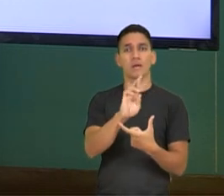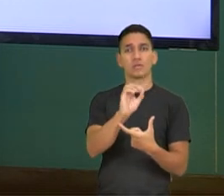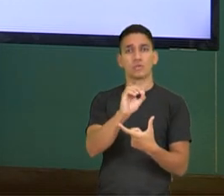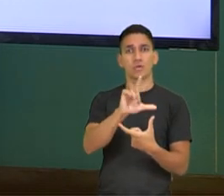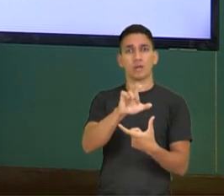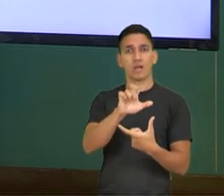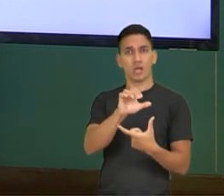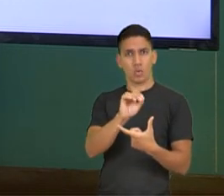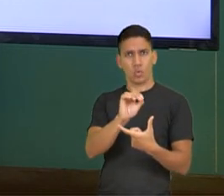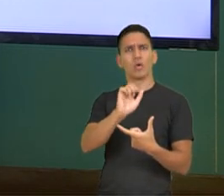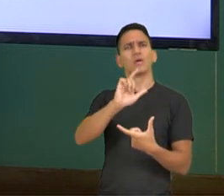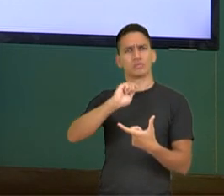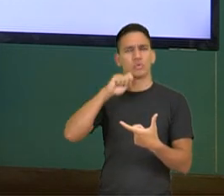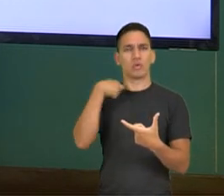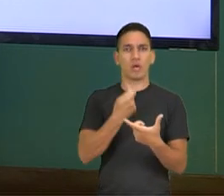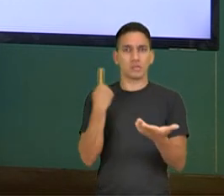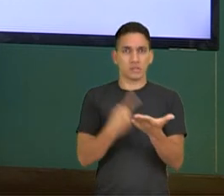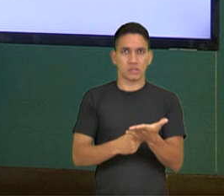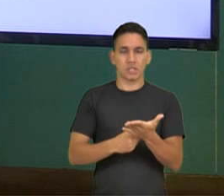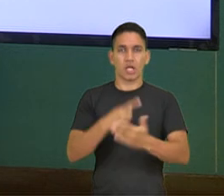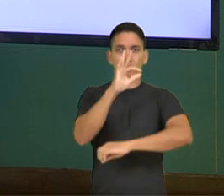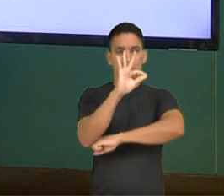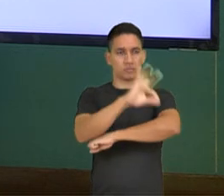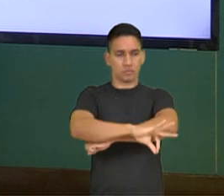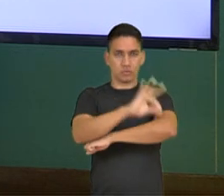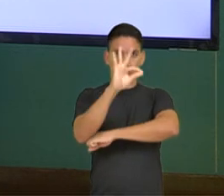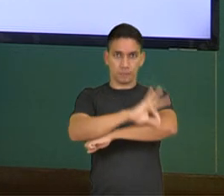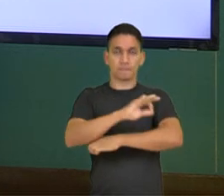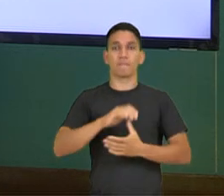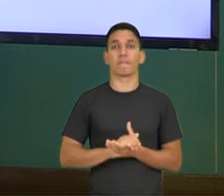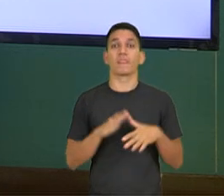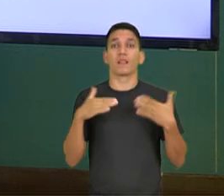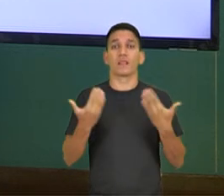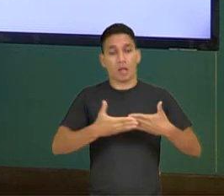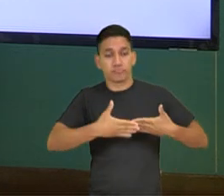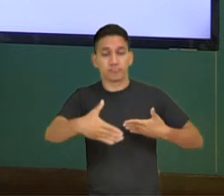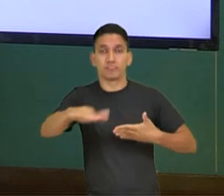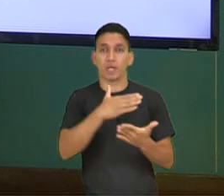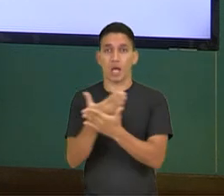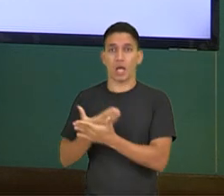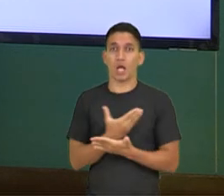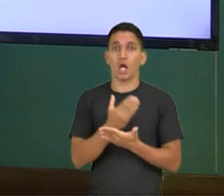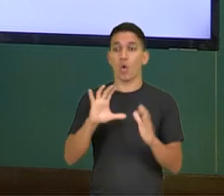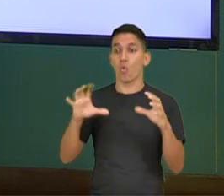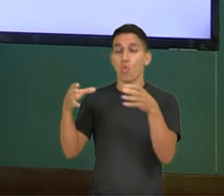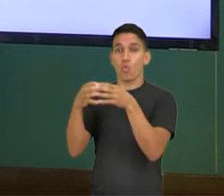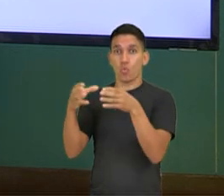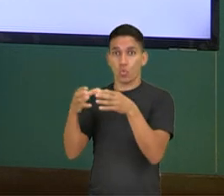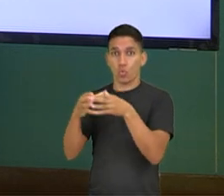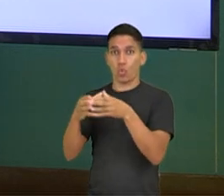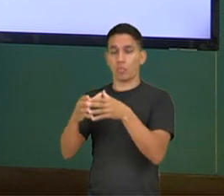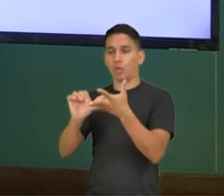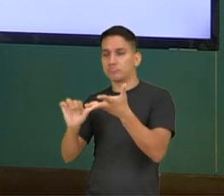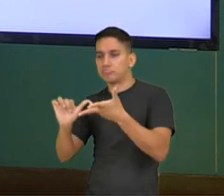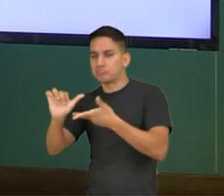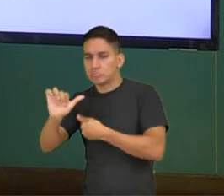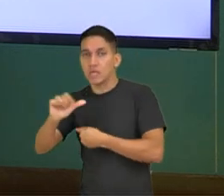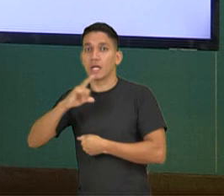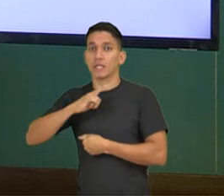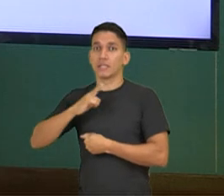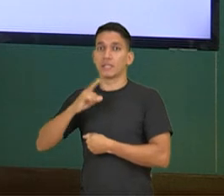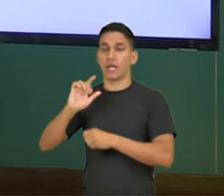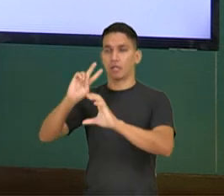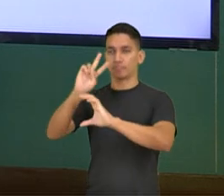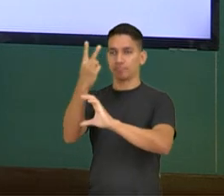temos conhecer os hidrocarbonetos, esse grupo de substâncias orgânicas denominadas de